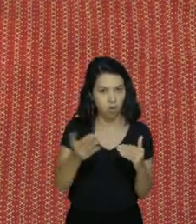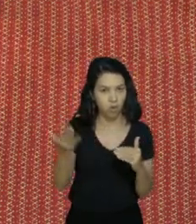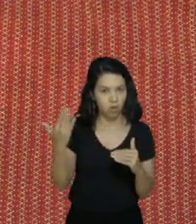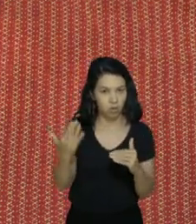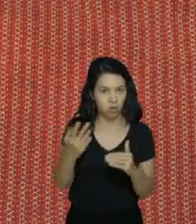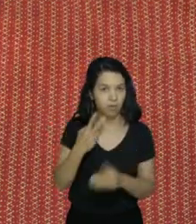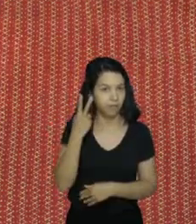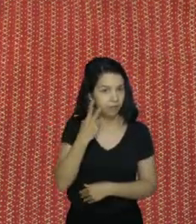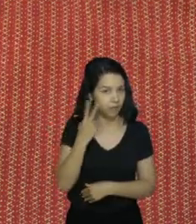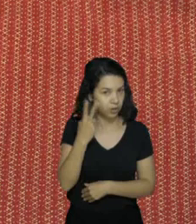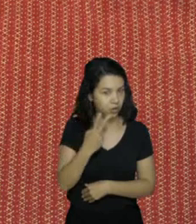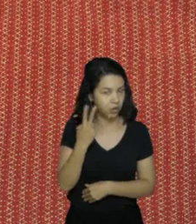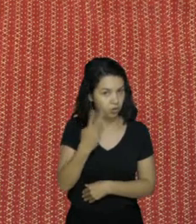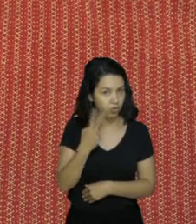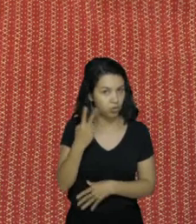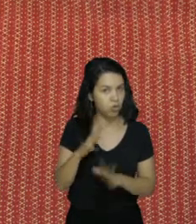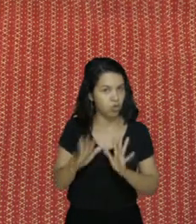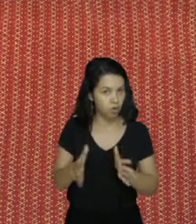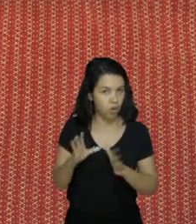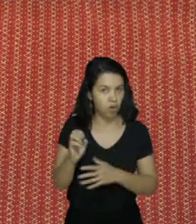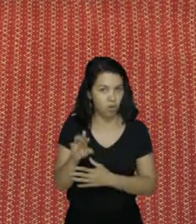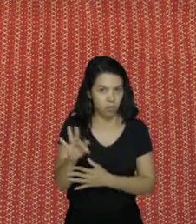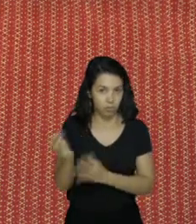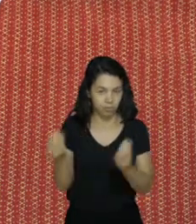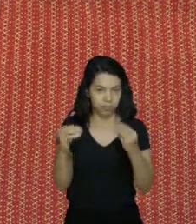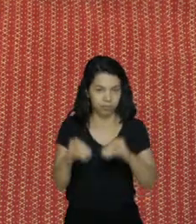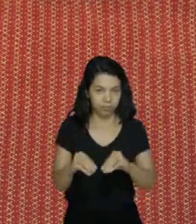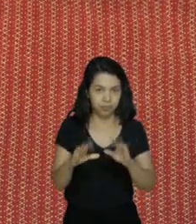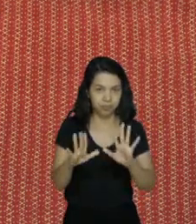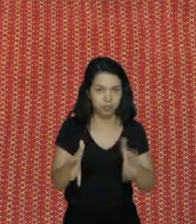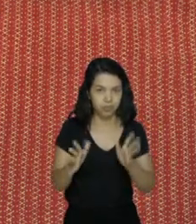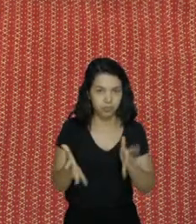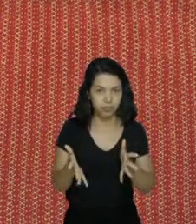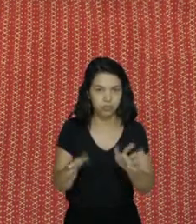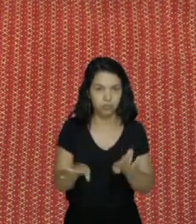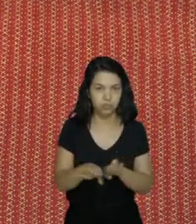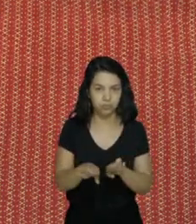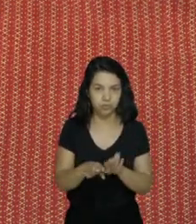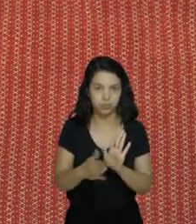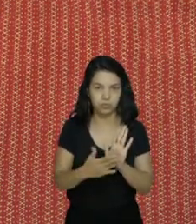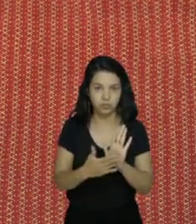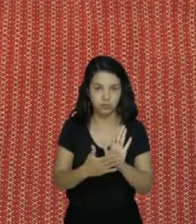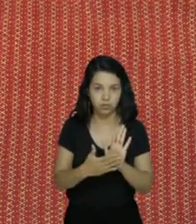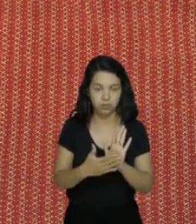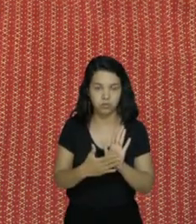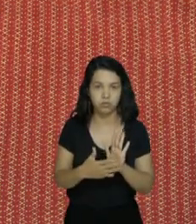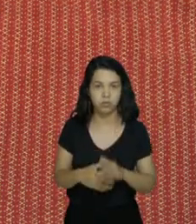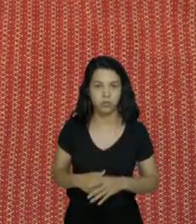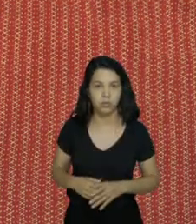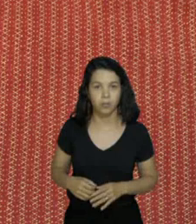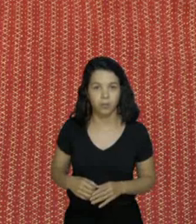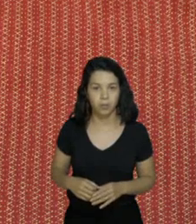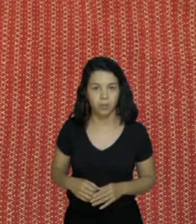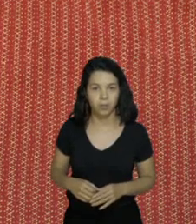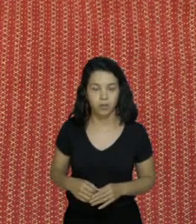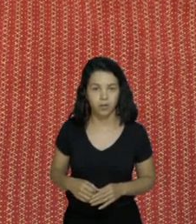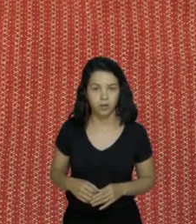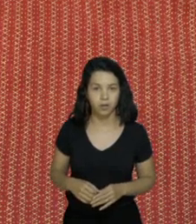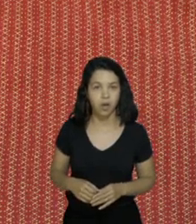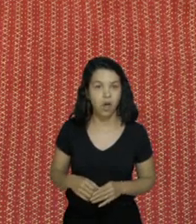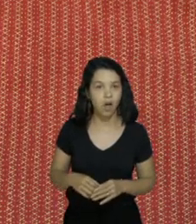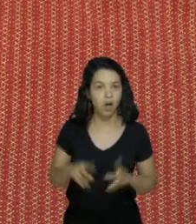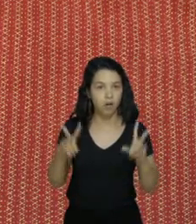já inserido no CONFAS, então se consolida essa proposta. A questão da construção